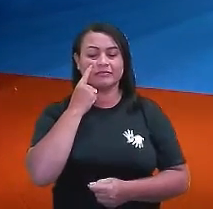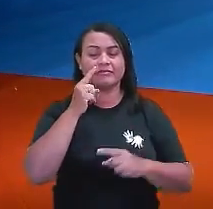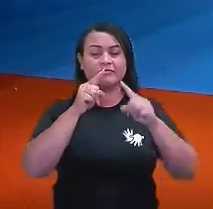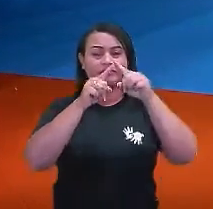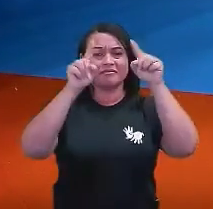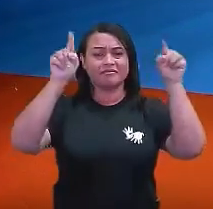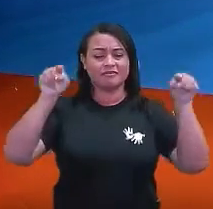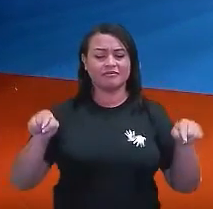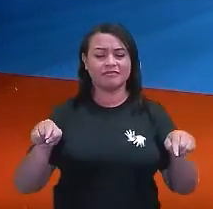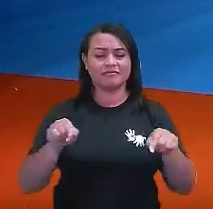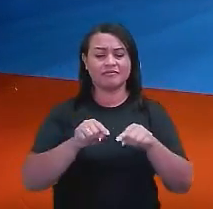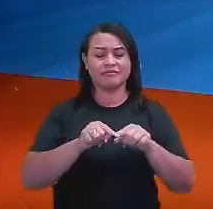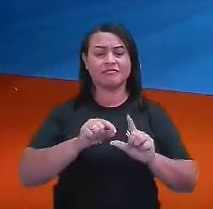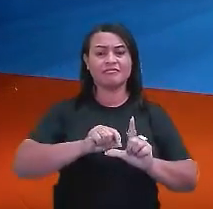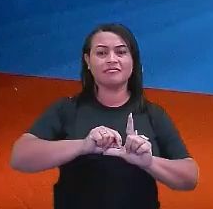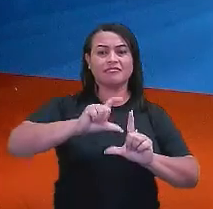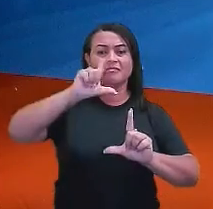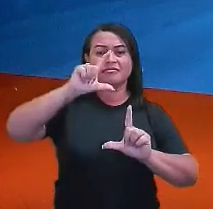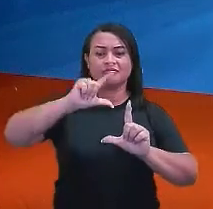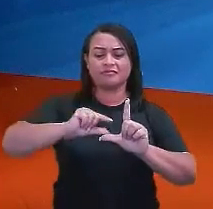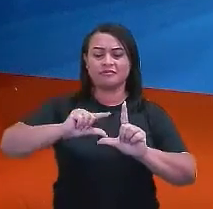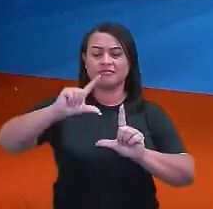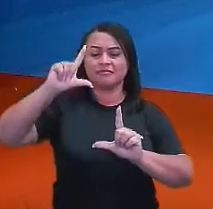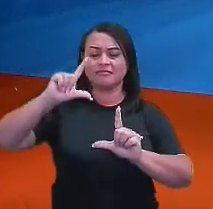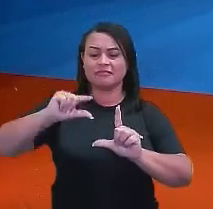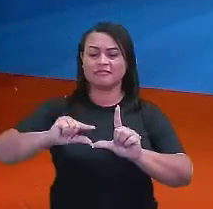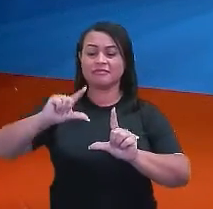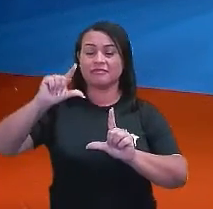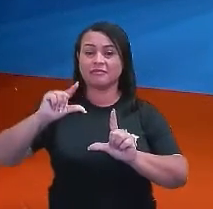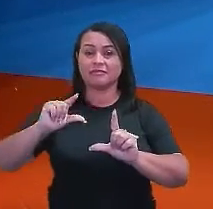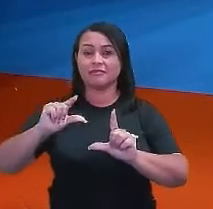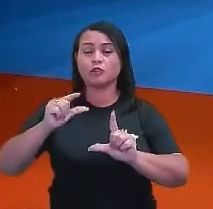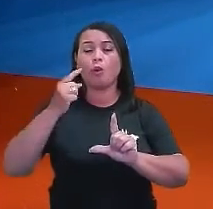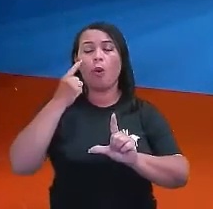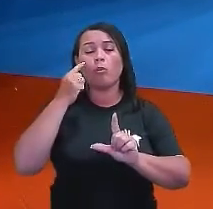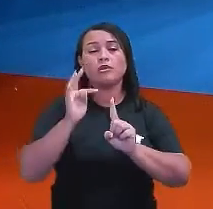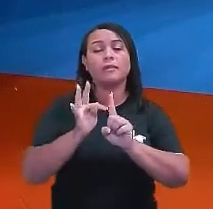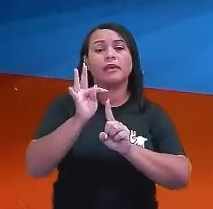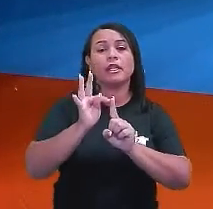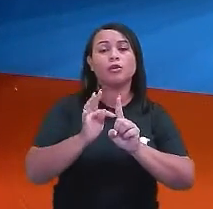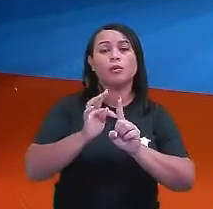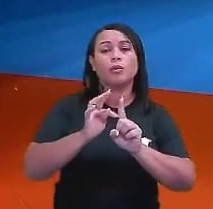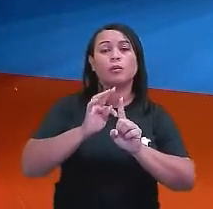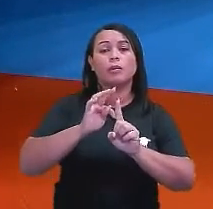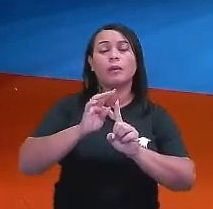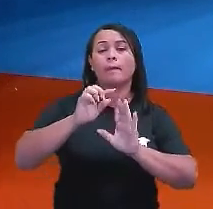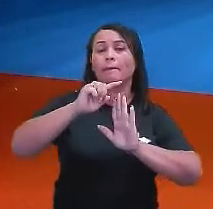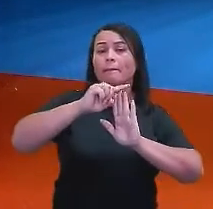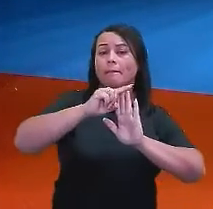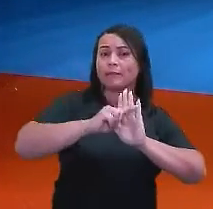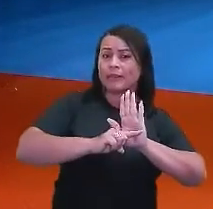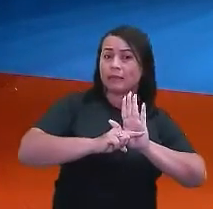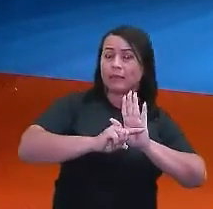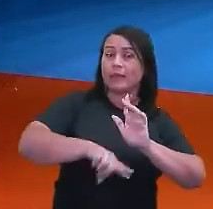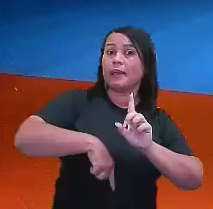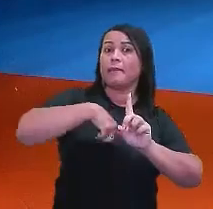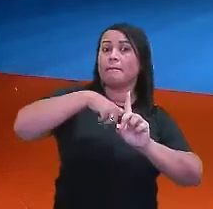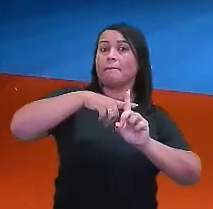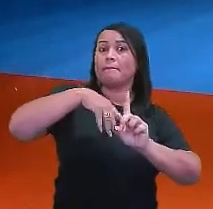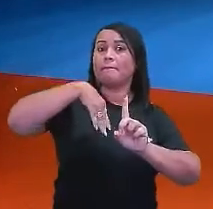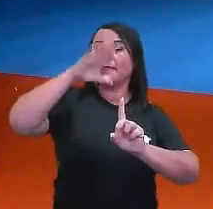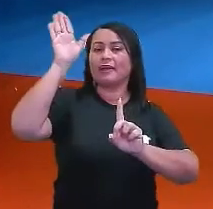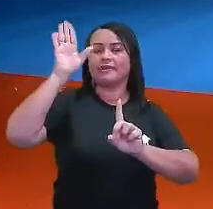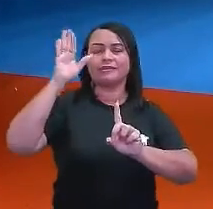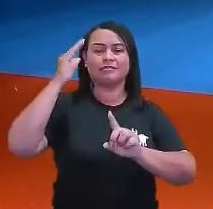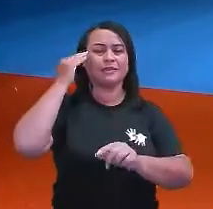medidas de temperatura mínima e máxima registradas em uma cidade, em cada dia da semana. Então, a gente aproveita e vai revisando